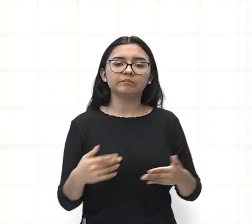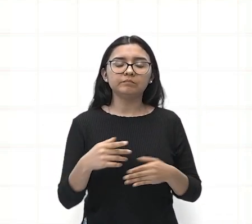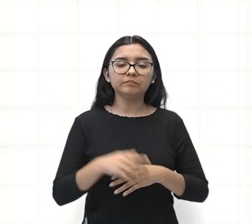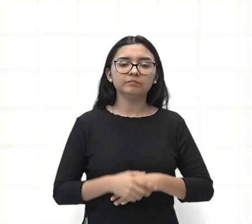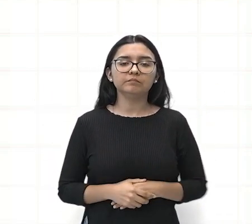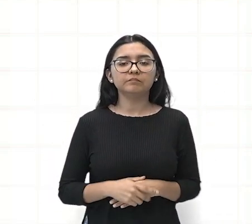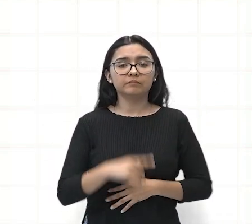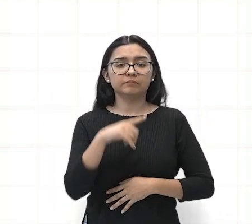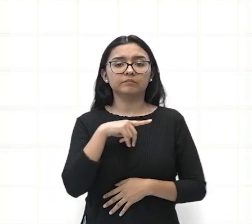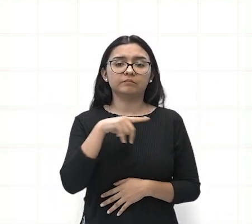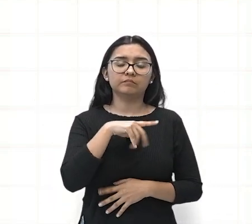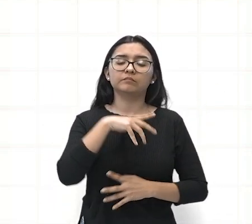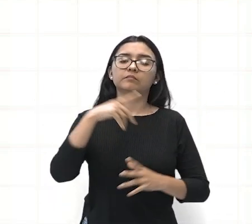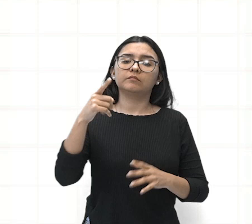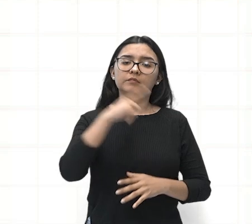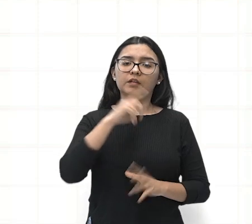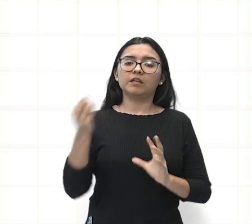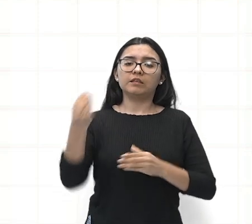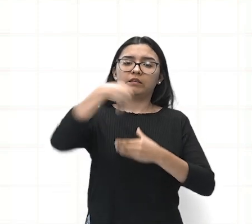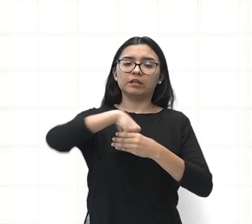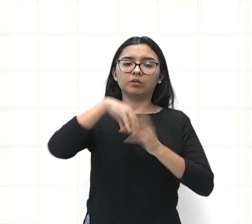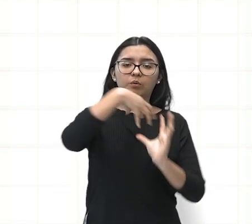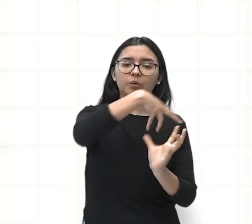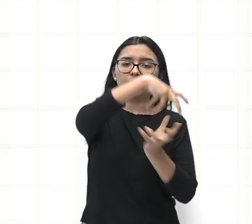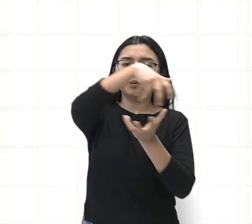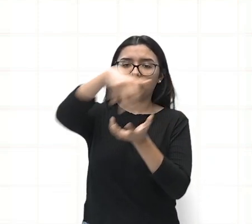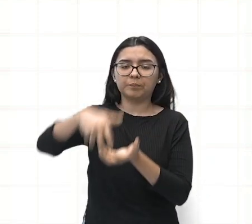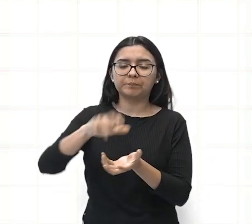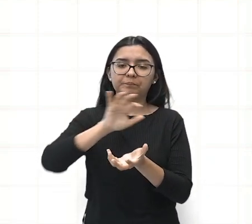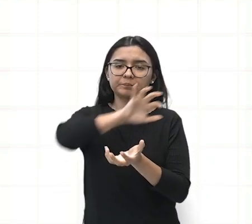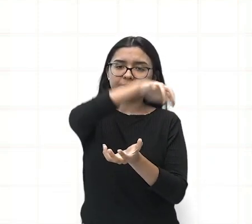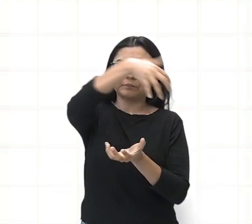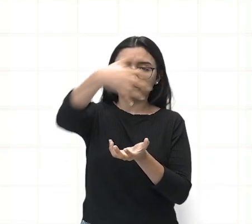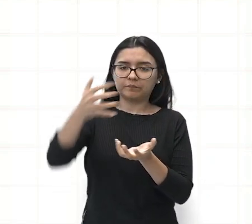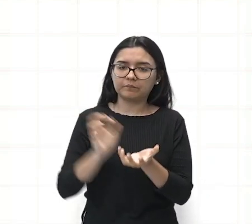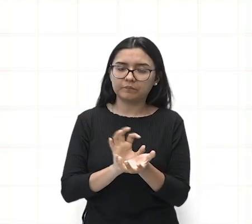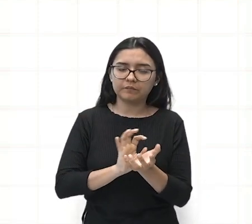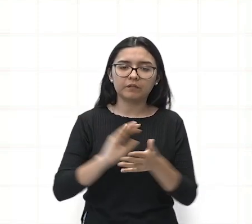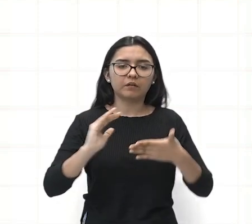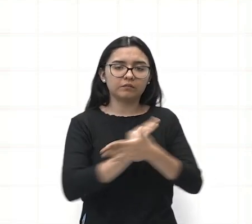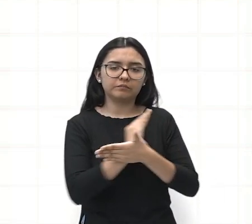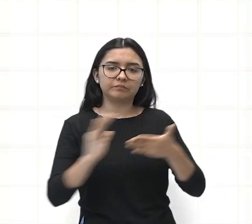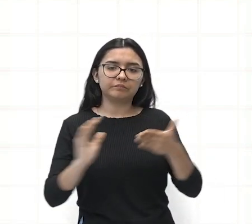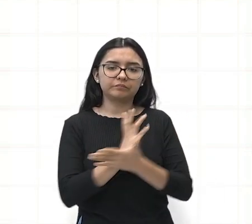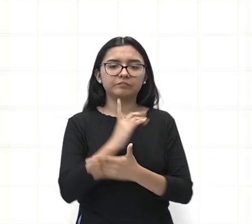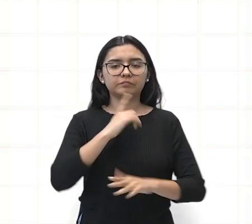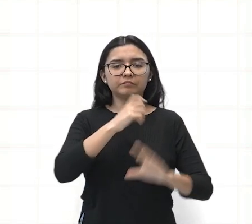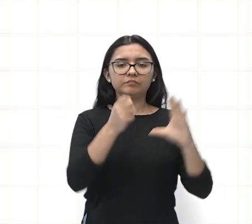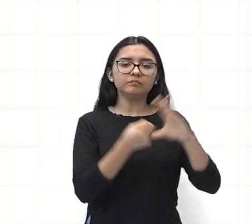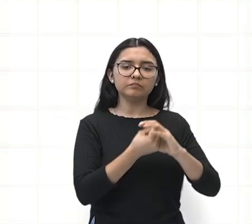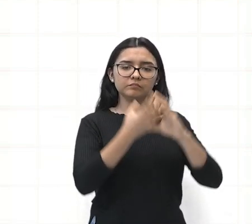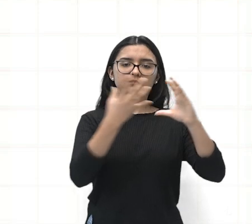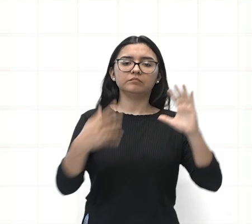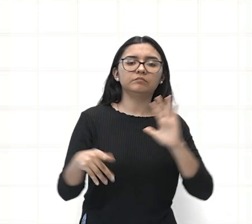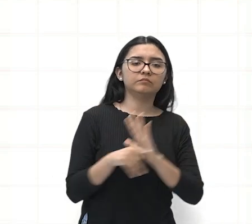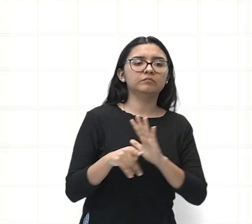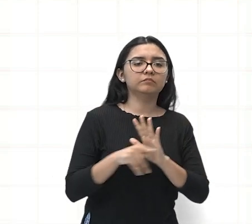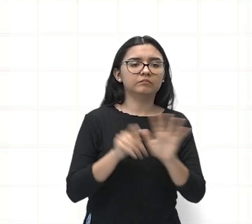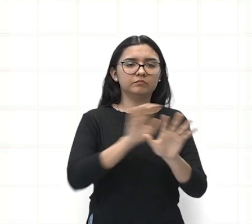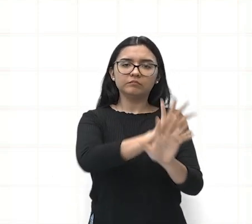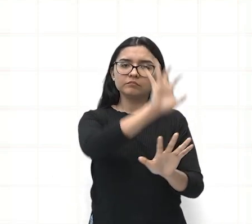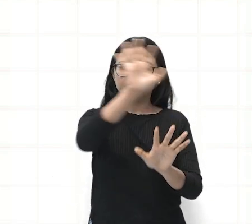estão ocupando um espaço, elas estão em torno do nosso planeta. Algumas vão ser características de